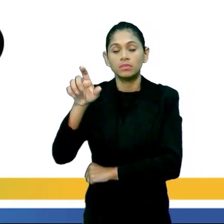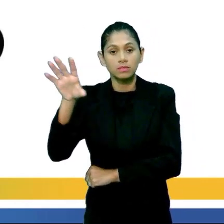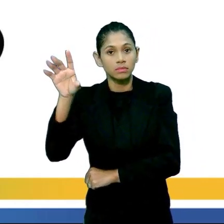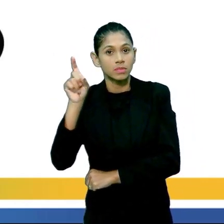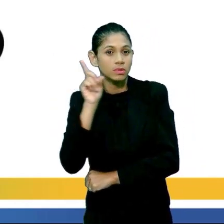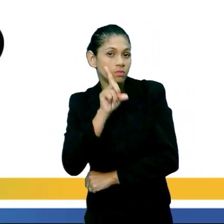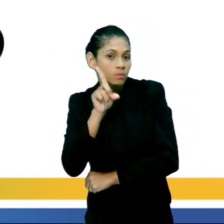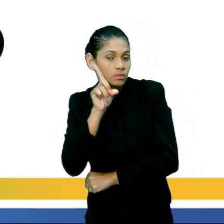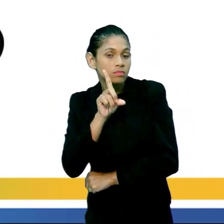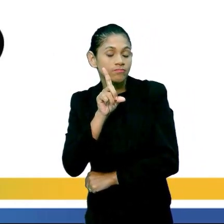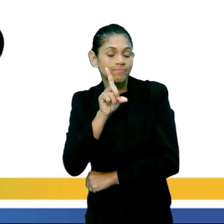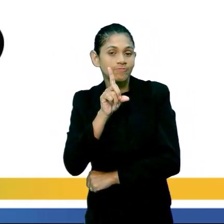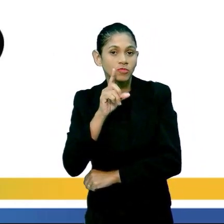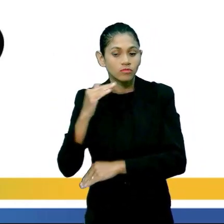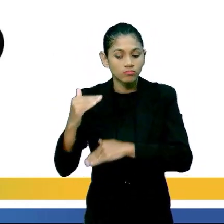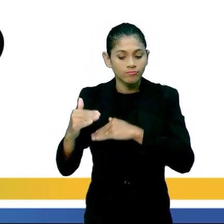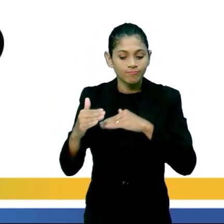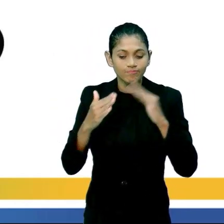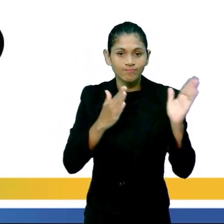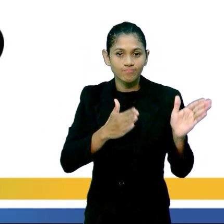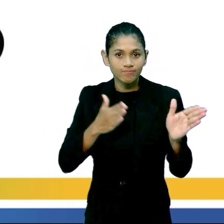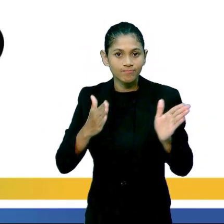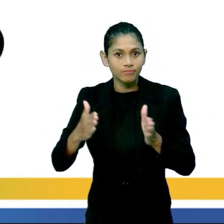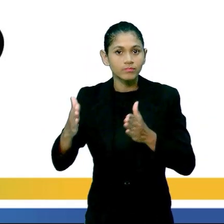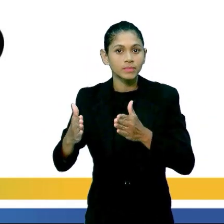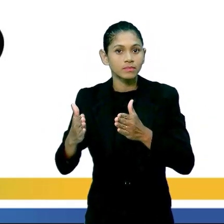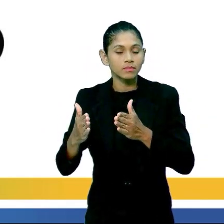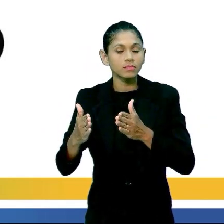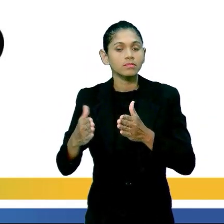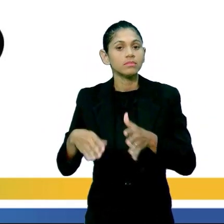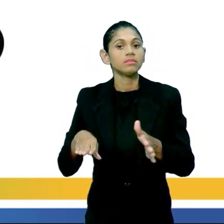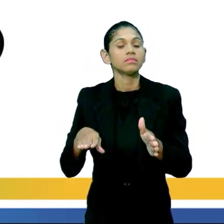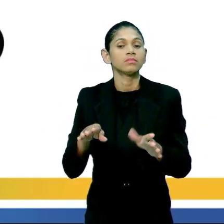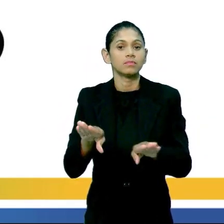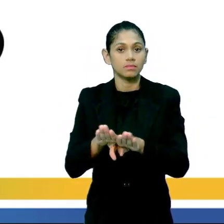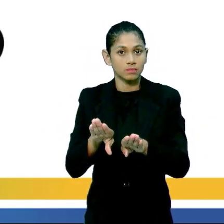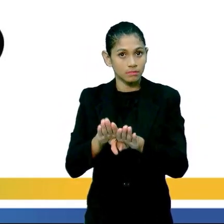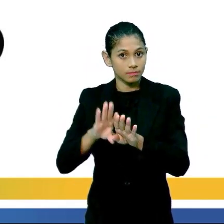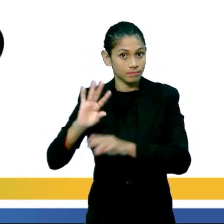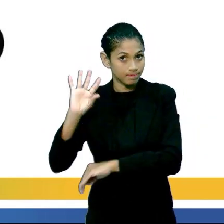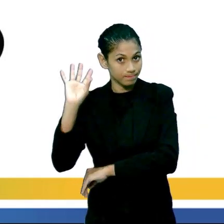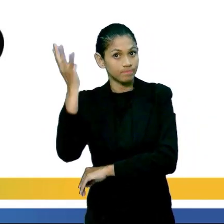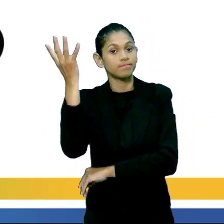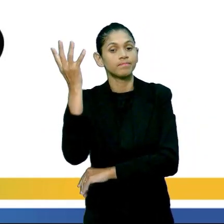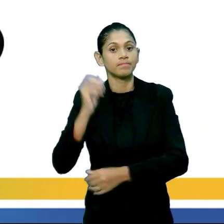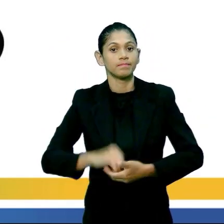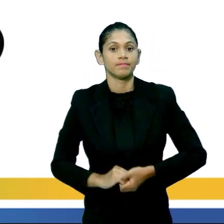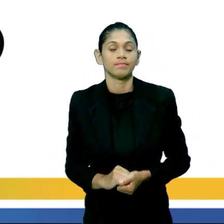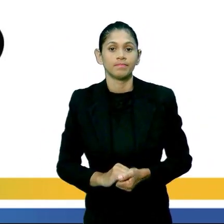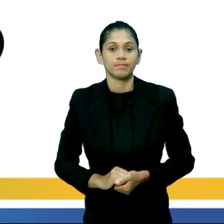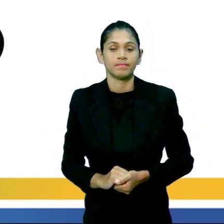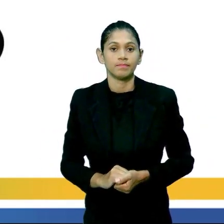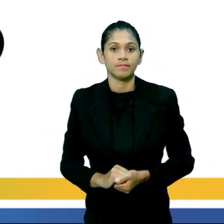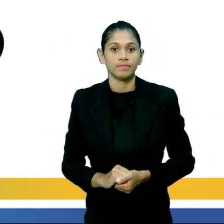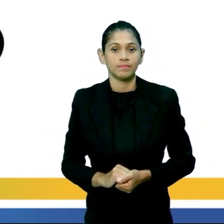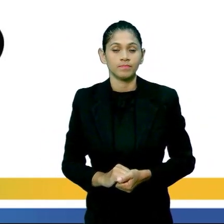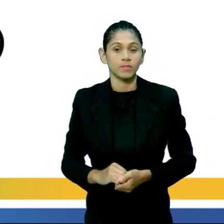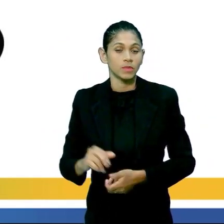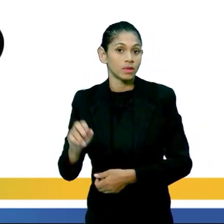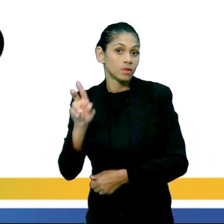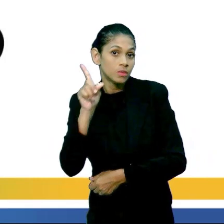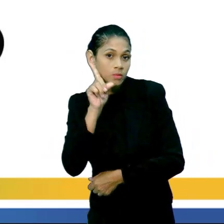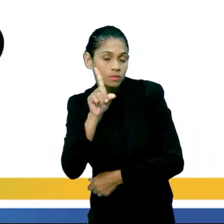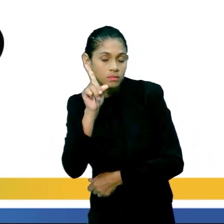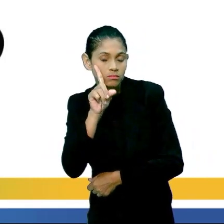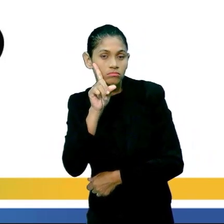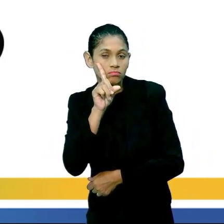ele também aconteceu, né, de tráfico também negreiro. Nos Estados Unidos foi